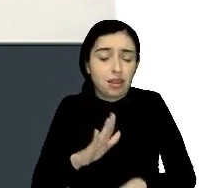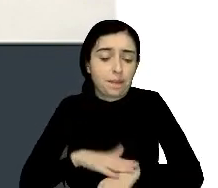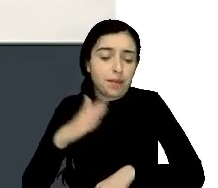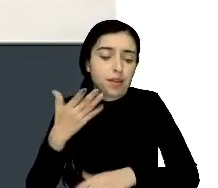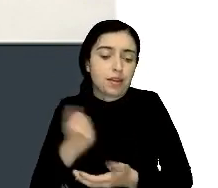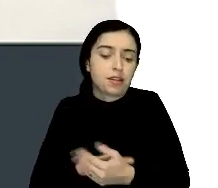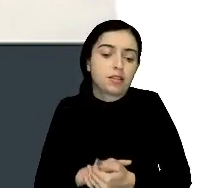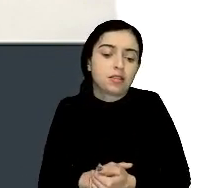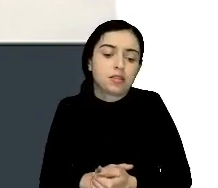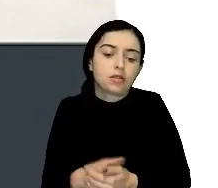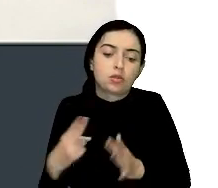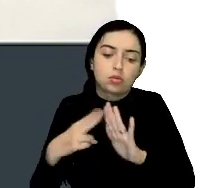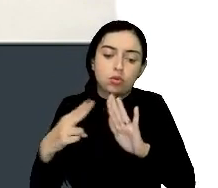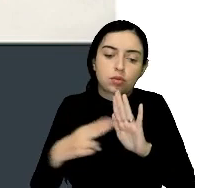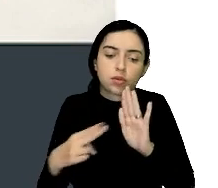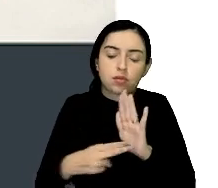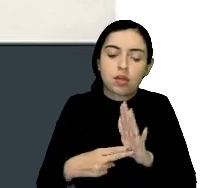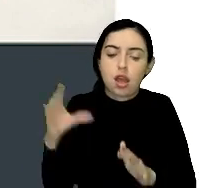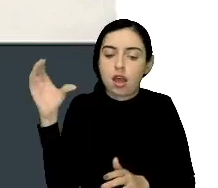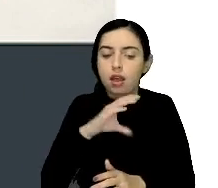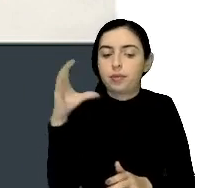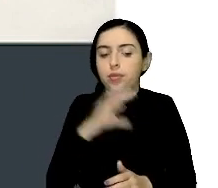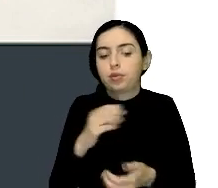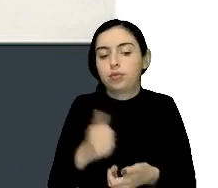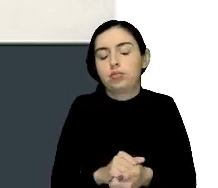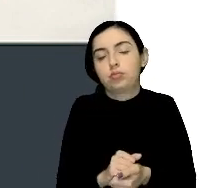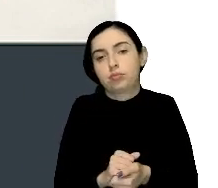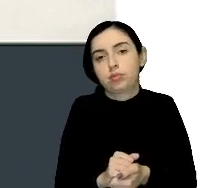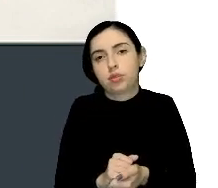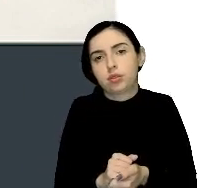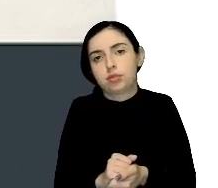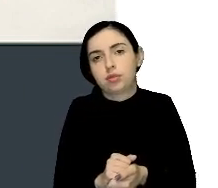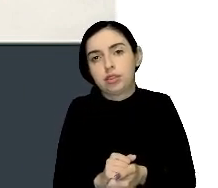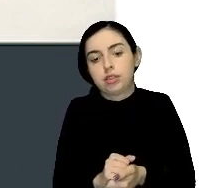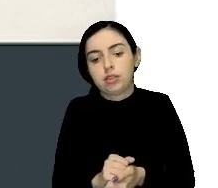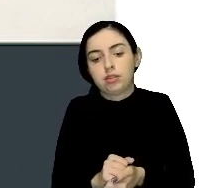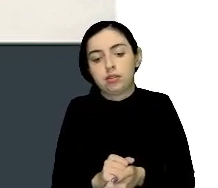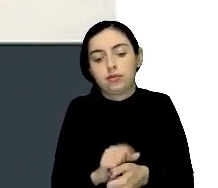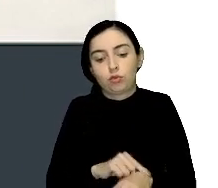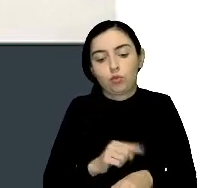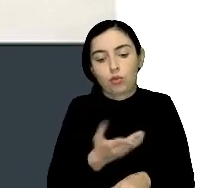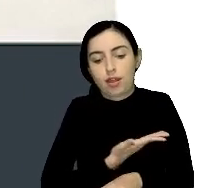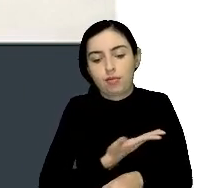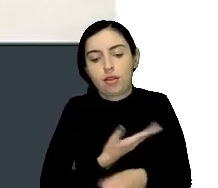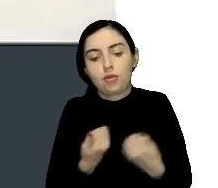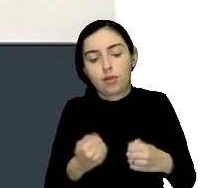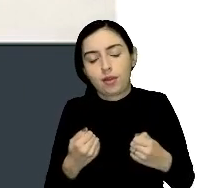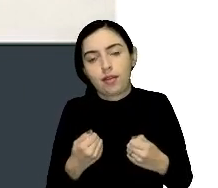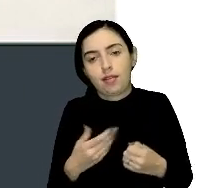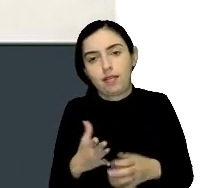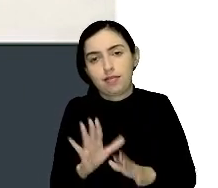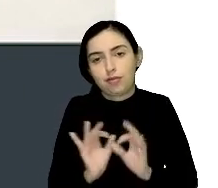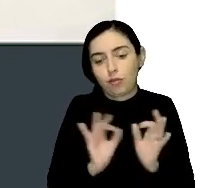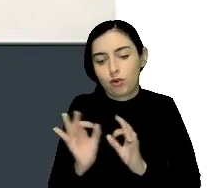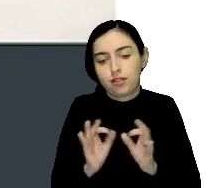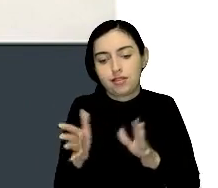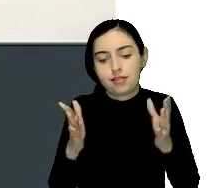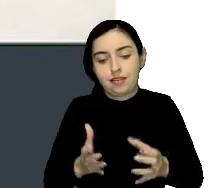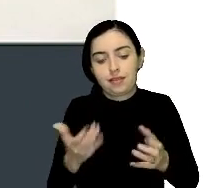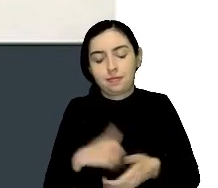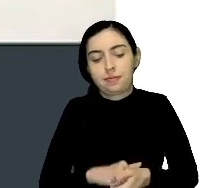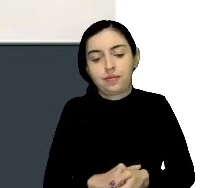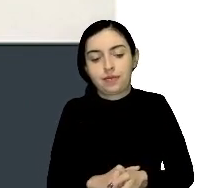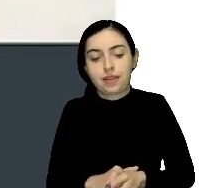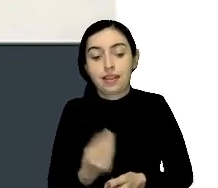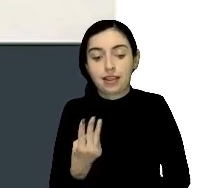aqui, passando um pouquinho rápido e deixando desesperado o nosso amigo ali que está tentando organizar aqui. São